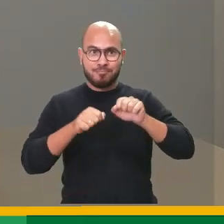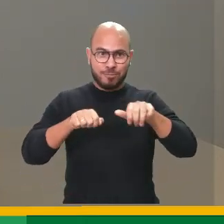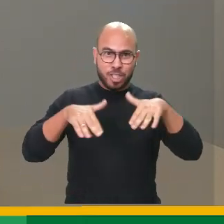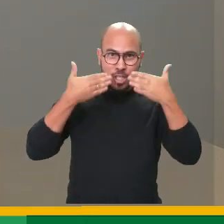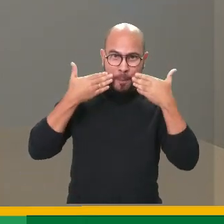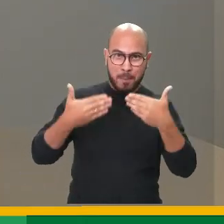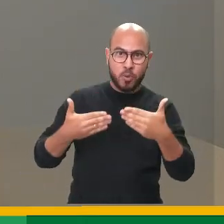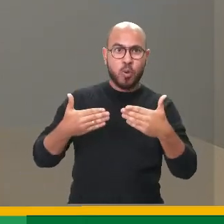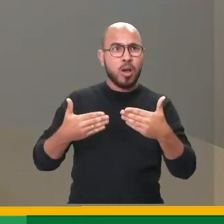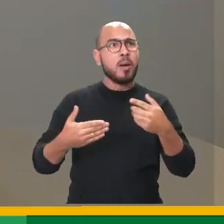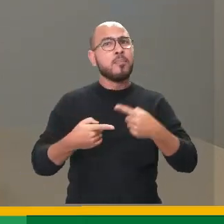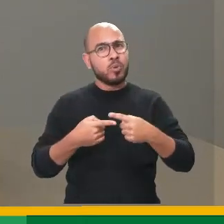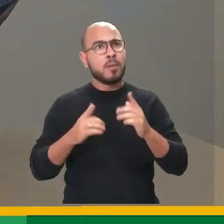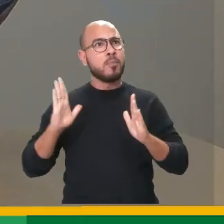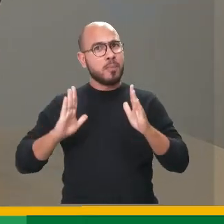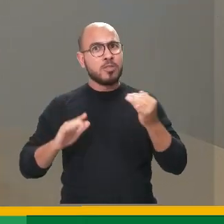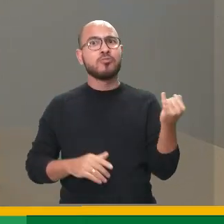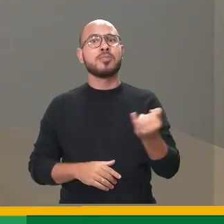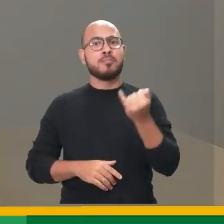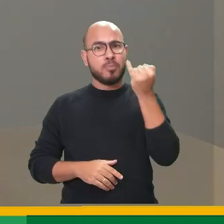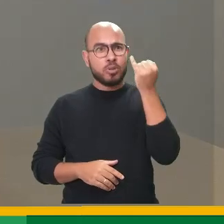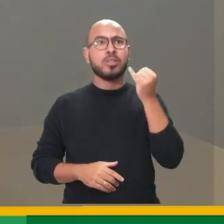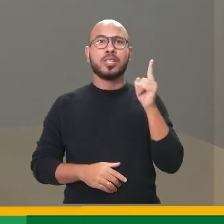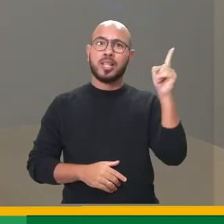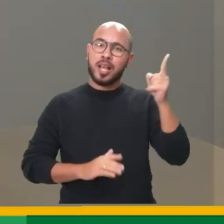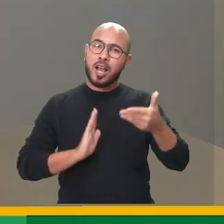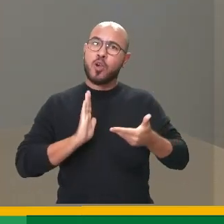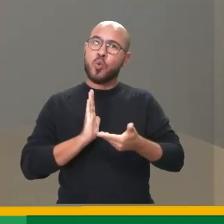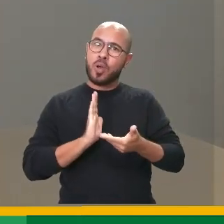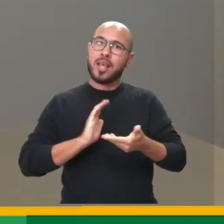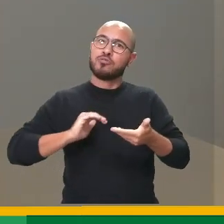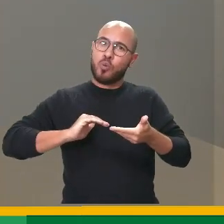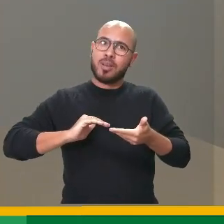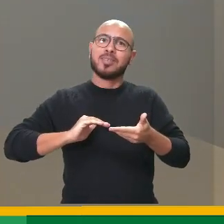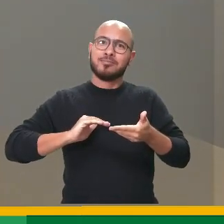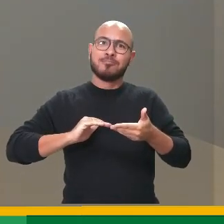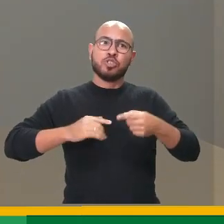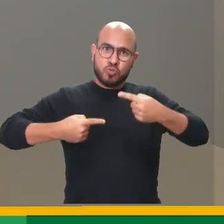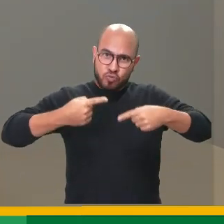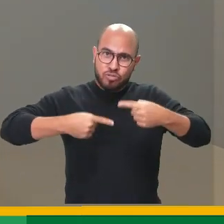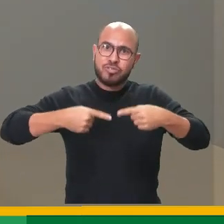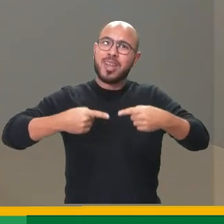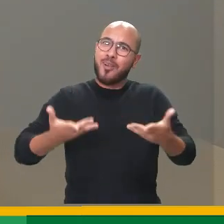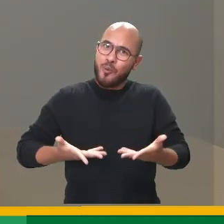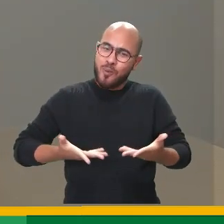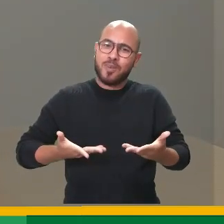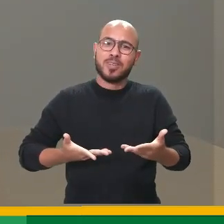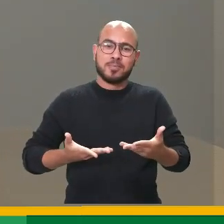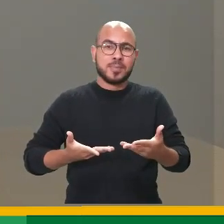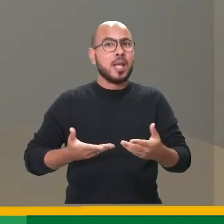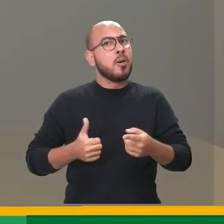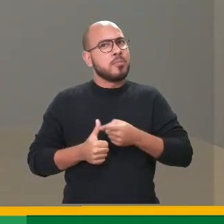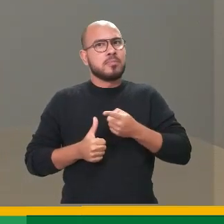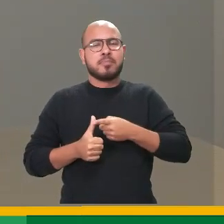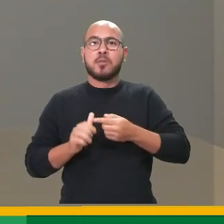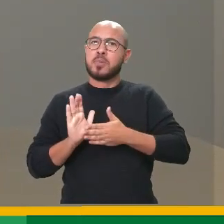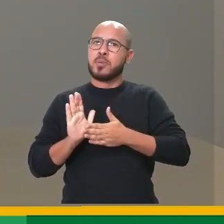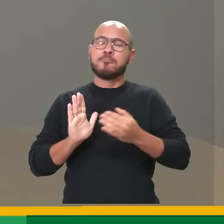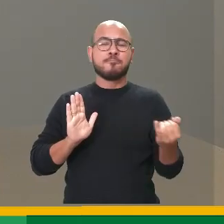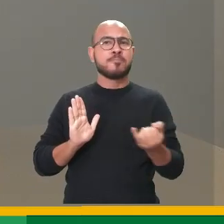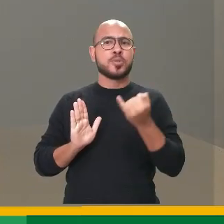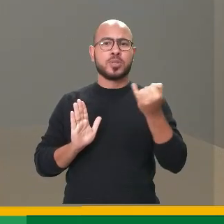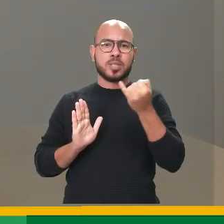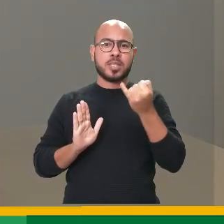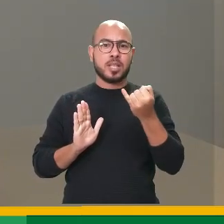importante que tá em Pauta no Congresso Nacional então eu acho que é uma primeira pauta importante e na hora que